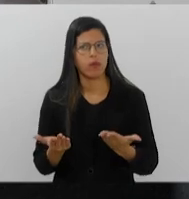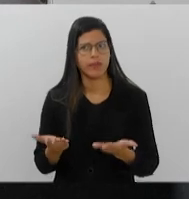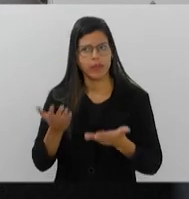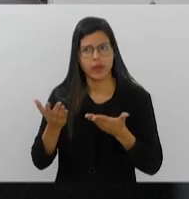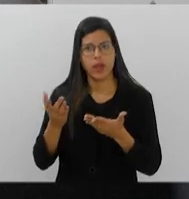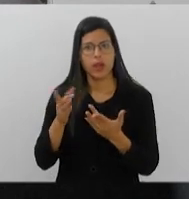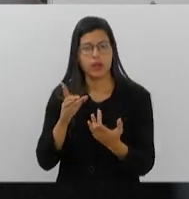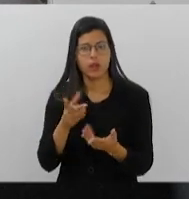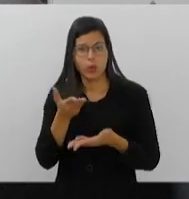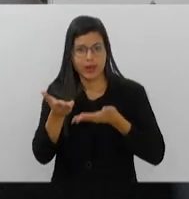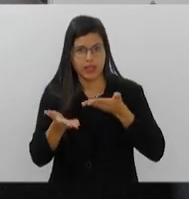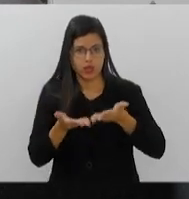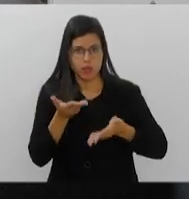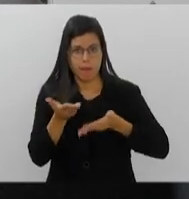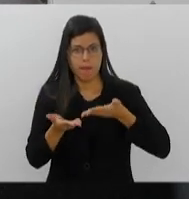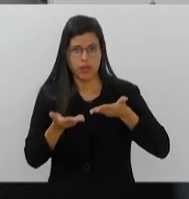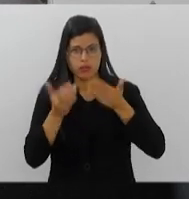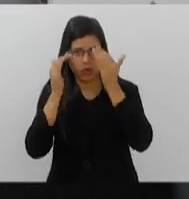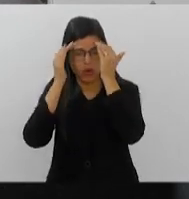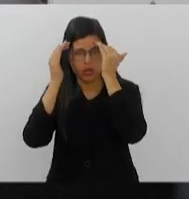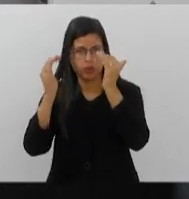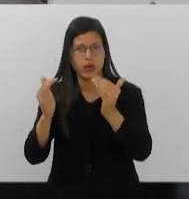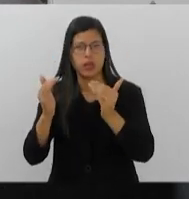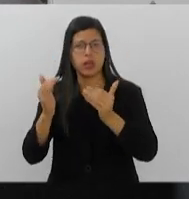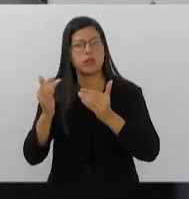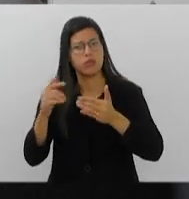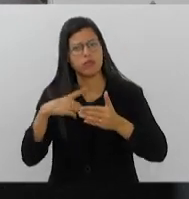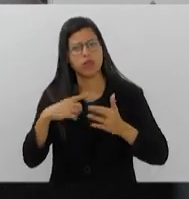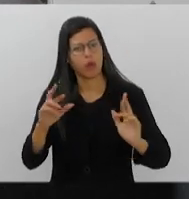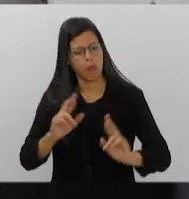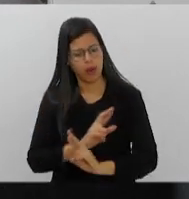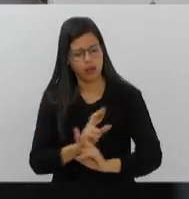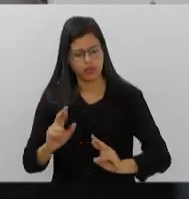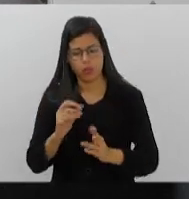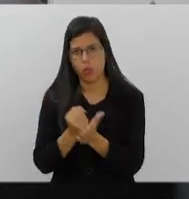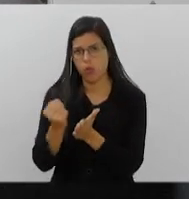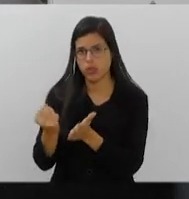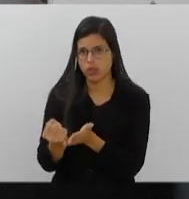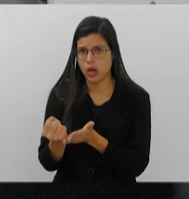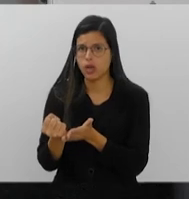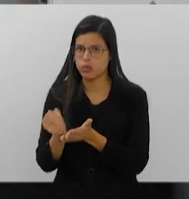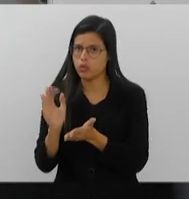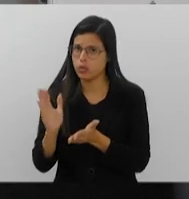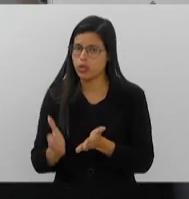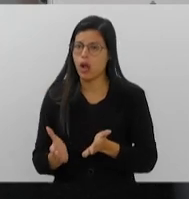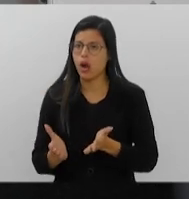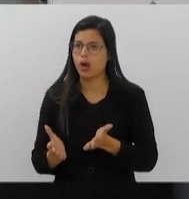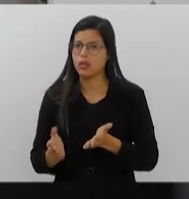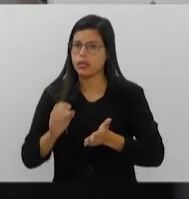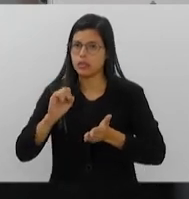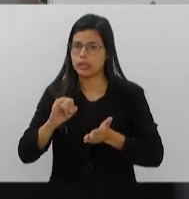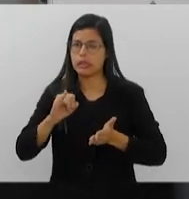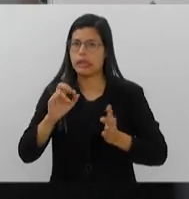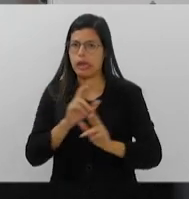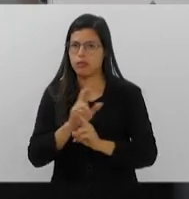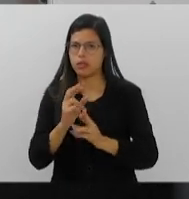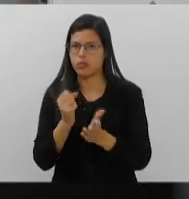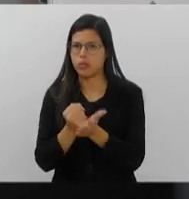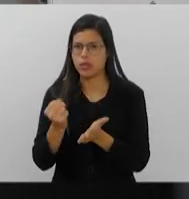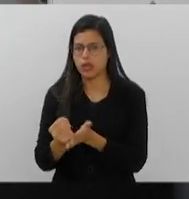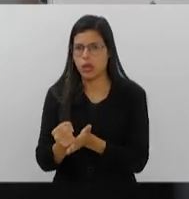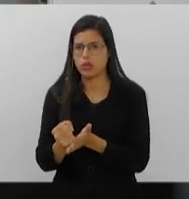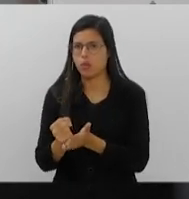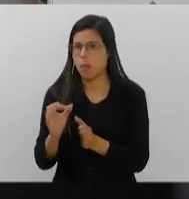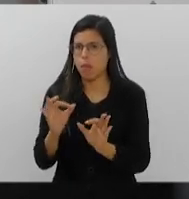seja cumprido a partir do momento em que uma relação contratual foi estabelecida. Ora, se a relação contratual ela foi